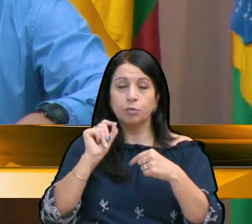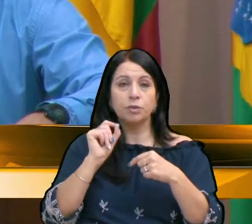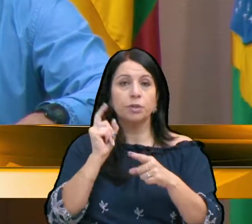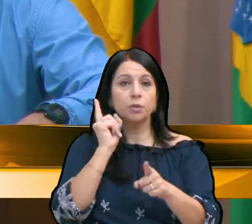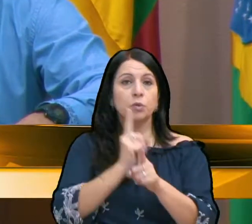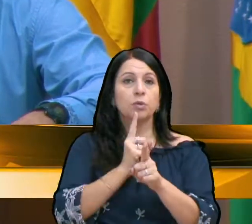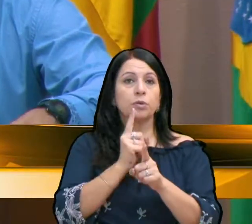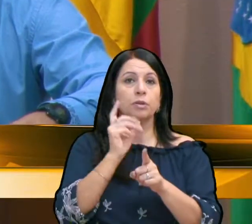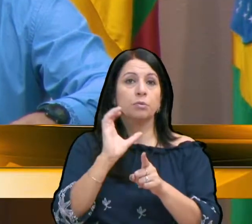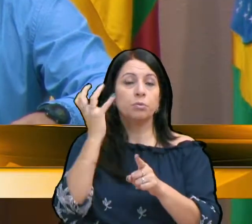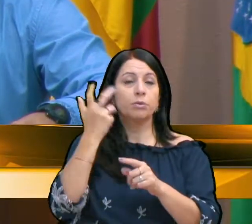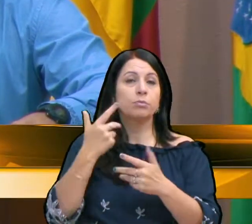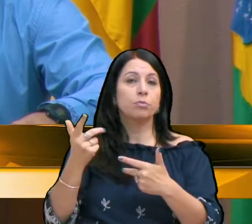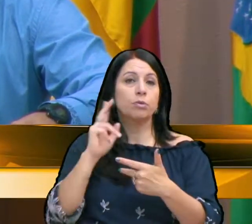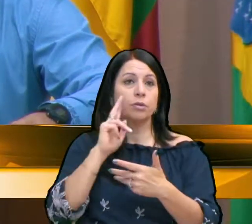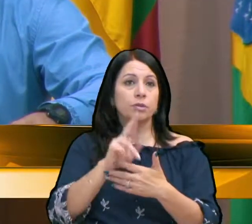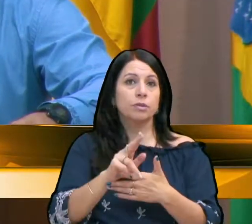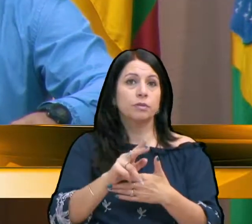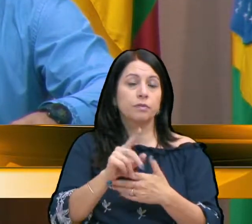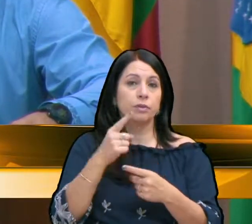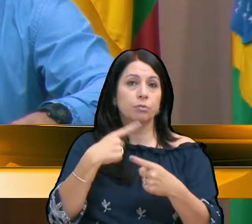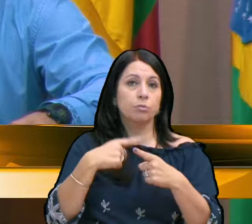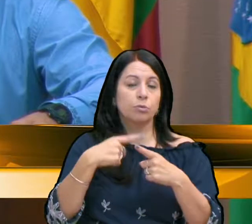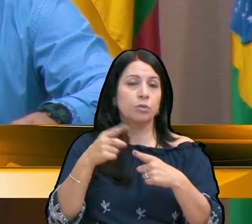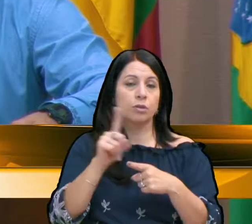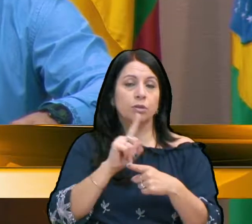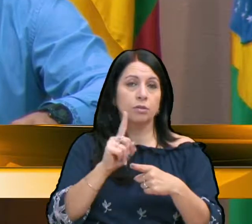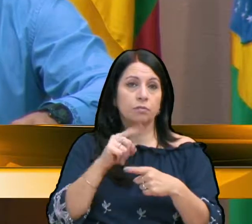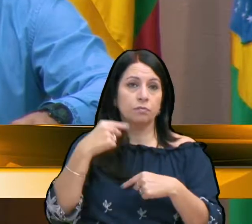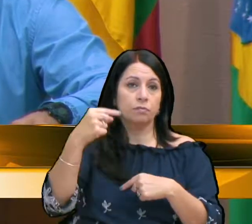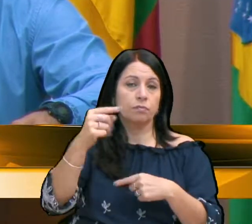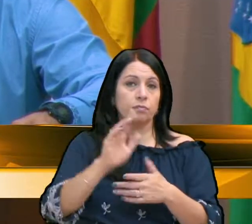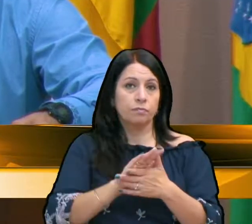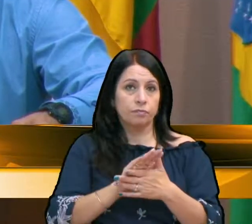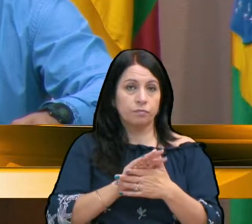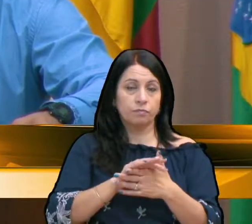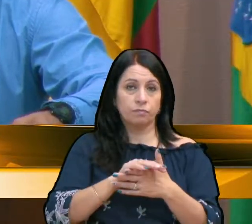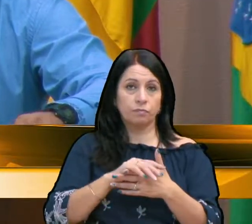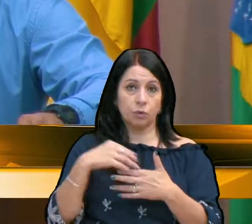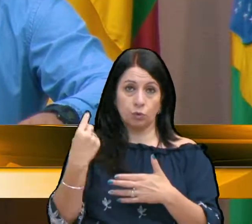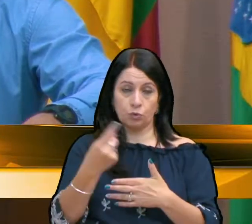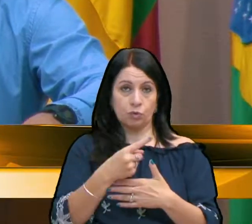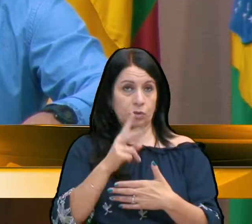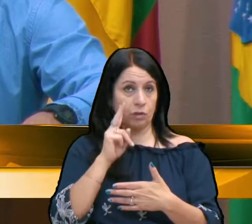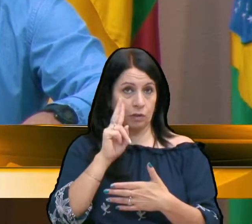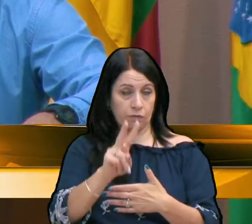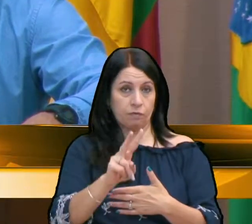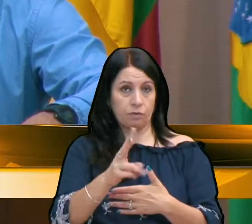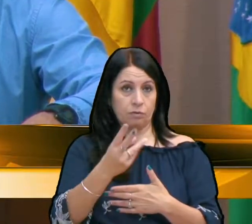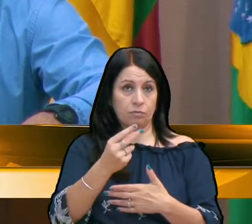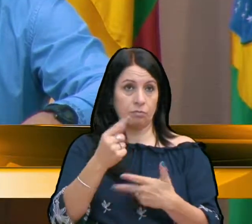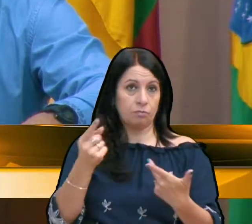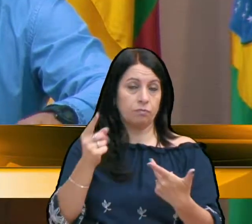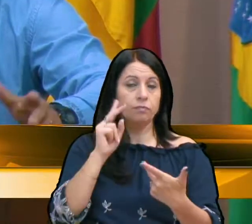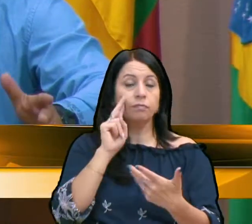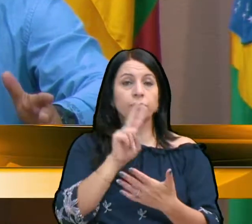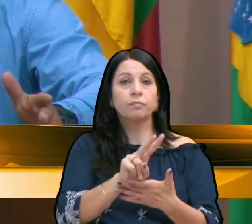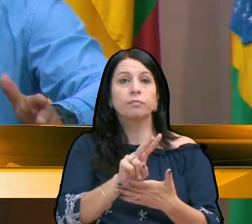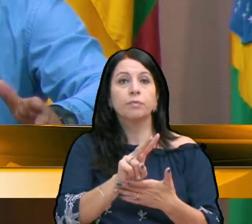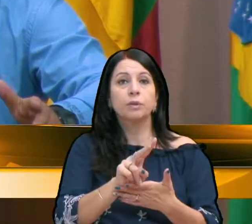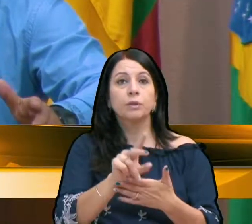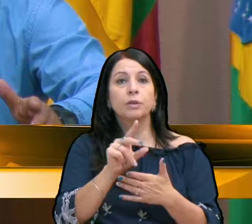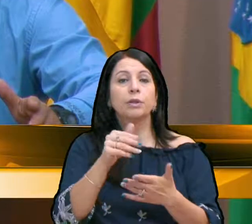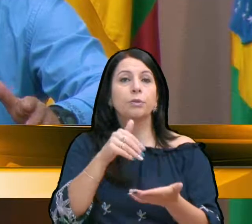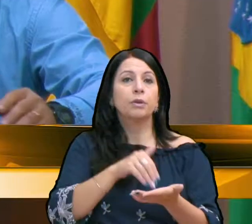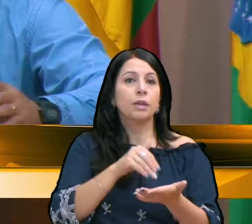encontrar uma saída e ver o porquê que não anda. A gente vai se debruçar muito em cima disso, que é o mínimo